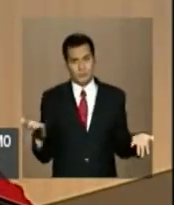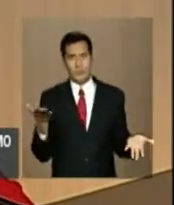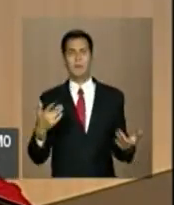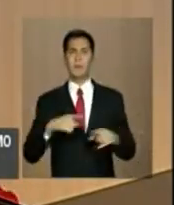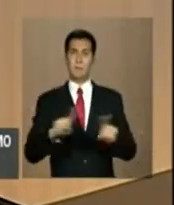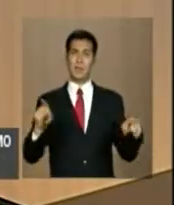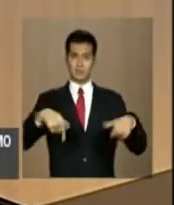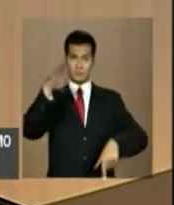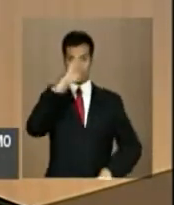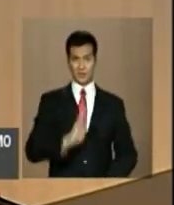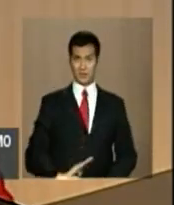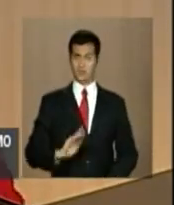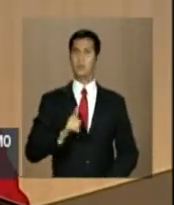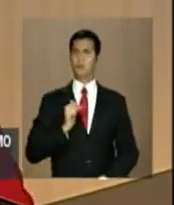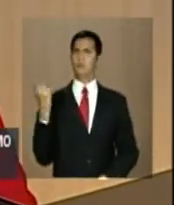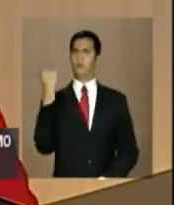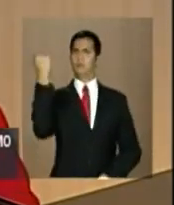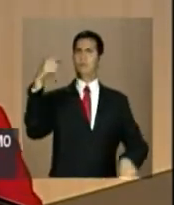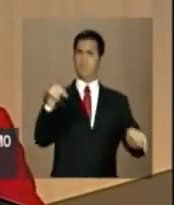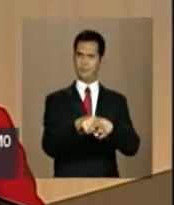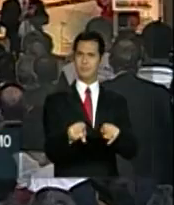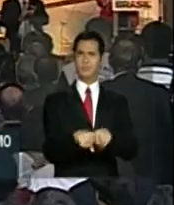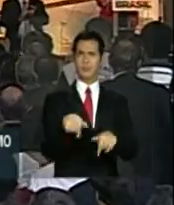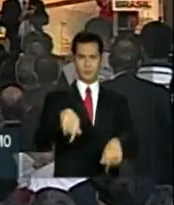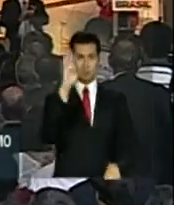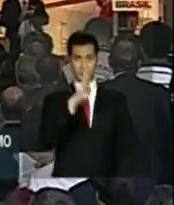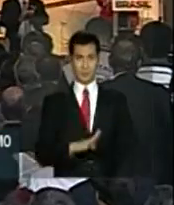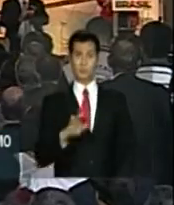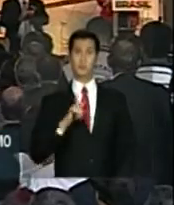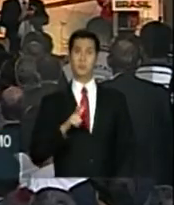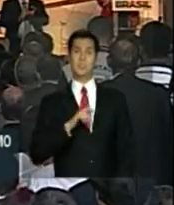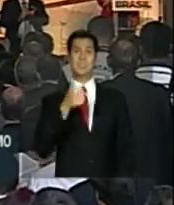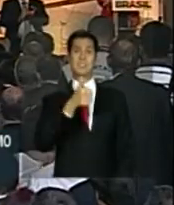significativo, porque são 100 mil brasileiros.